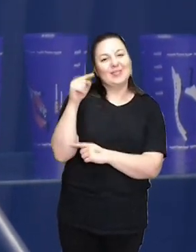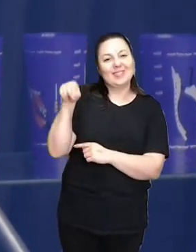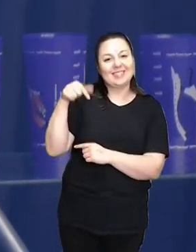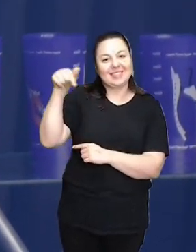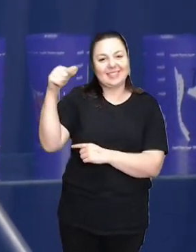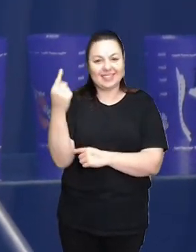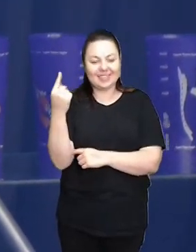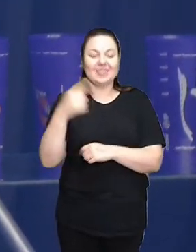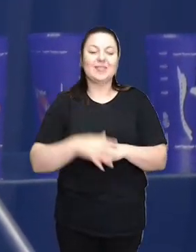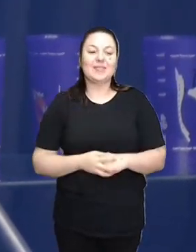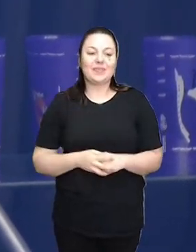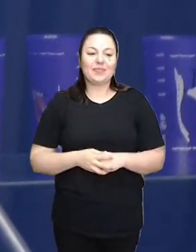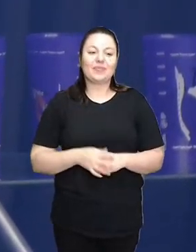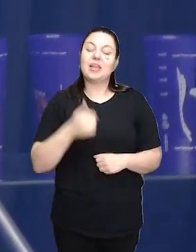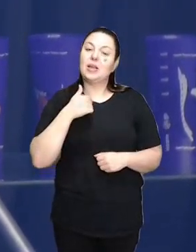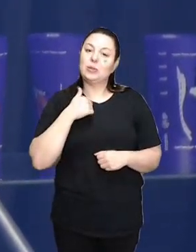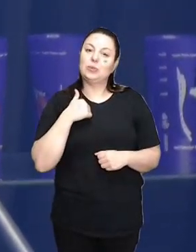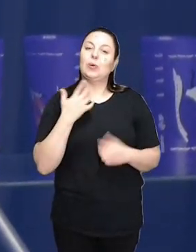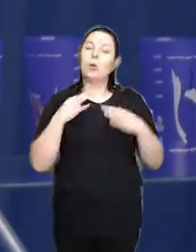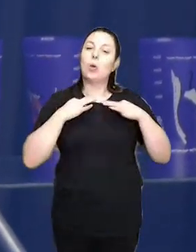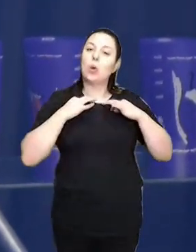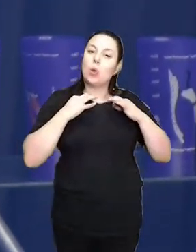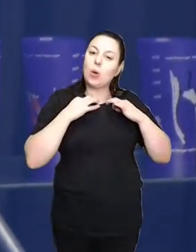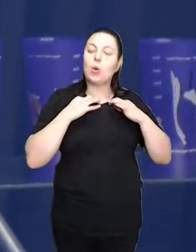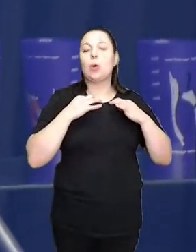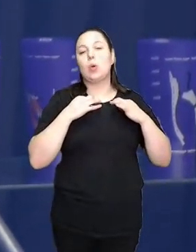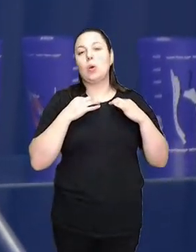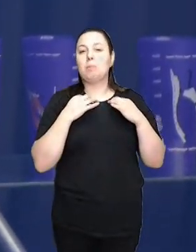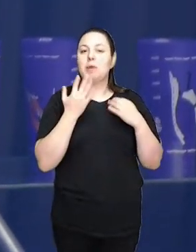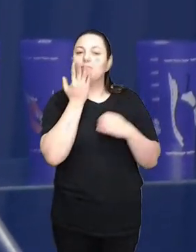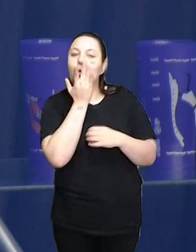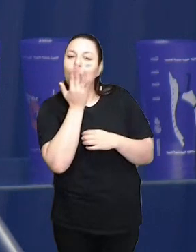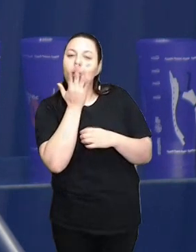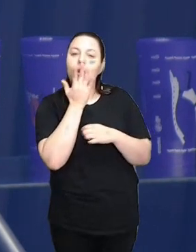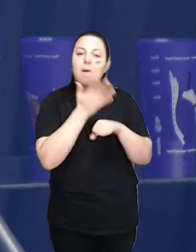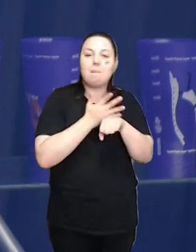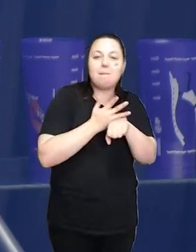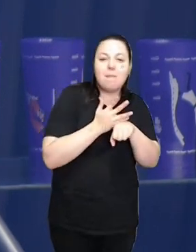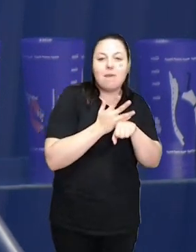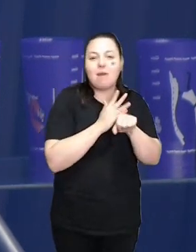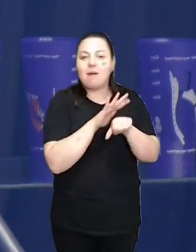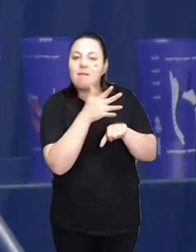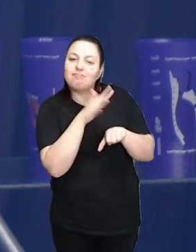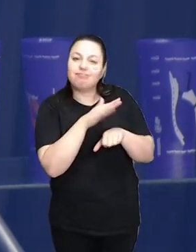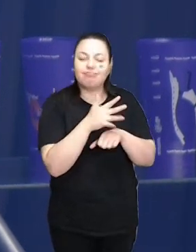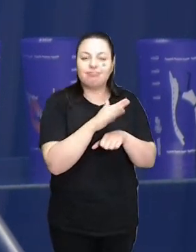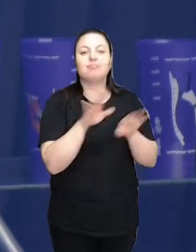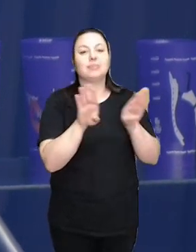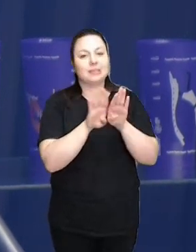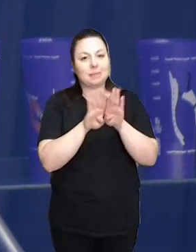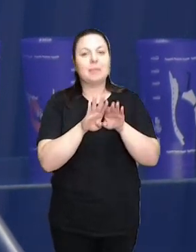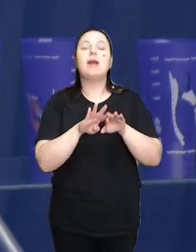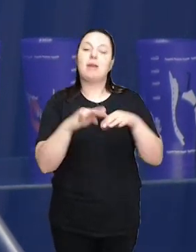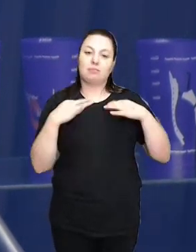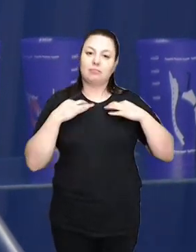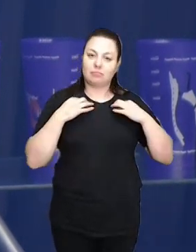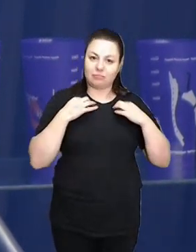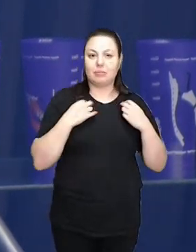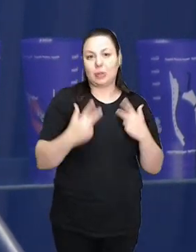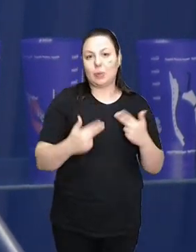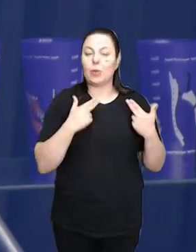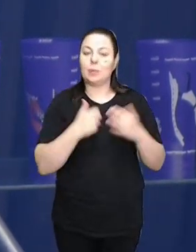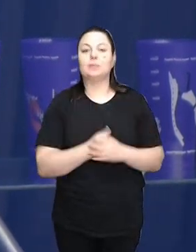vestindo uma calça creme, uma camisa também, uma blusa também nessa coloração. Falando um pouco sobre o Instituto